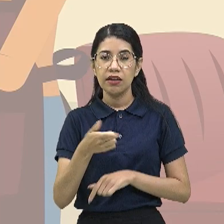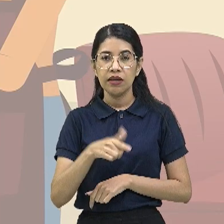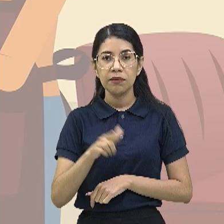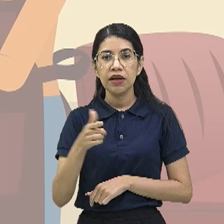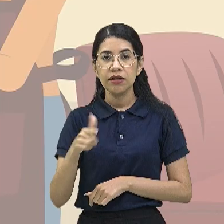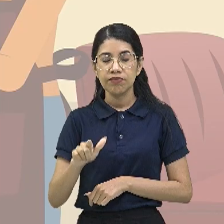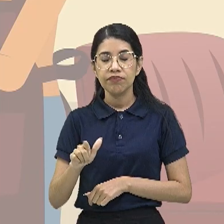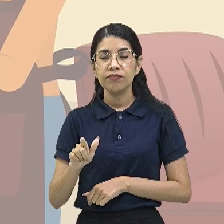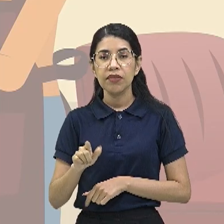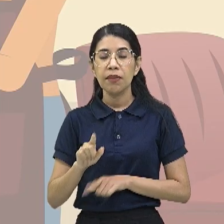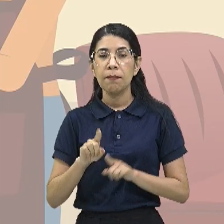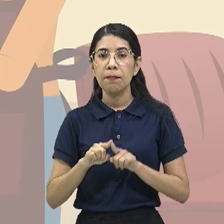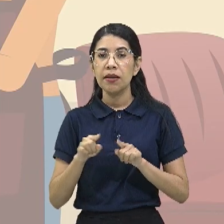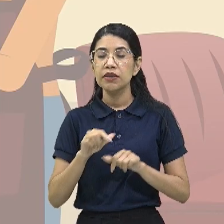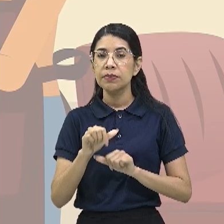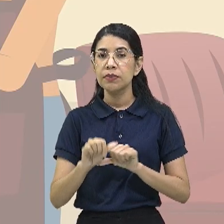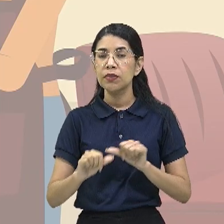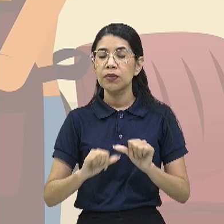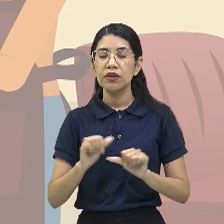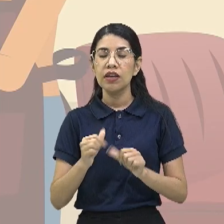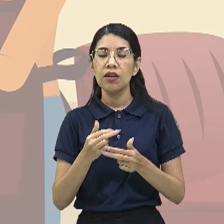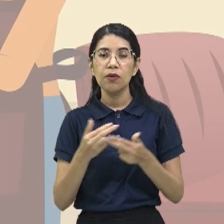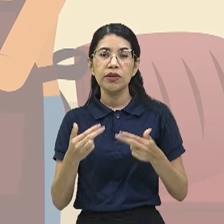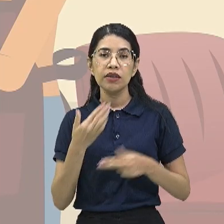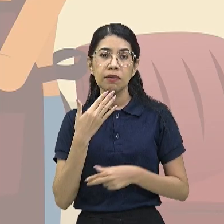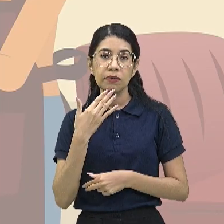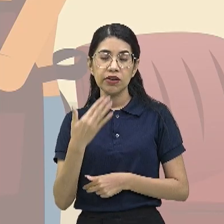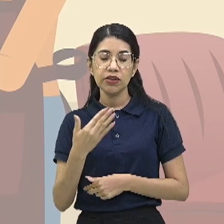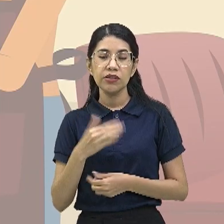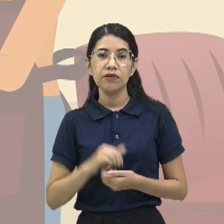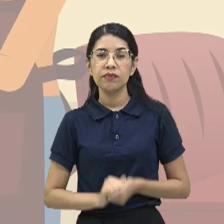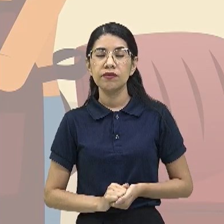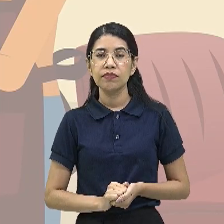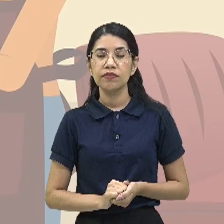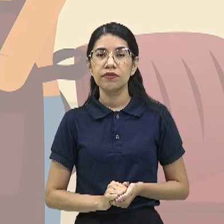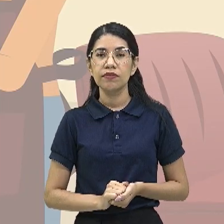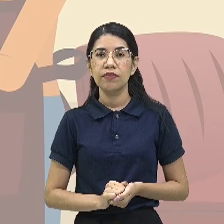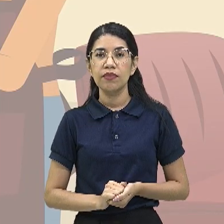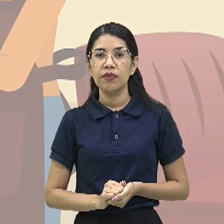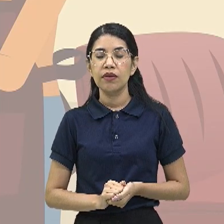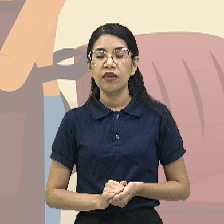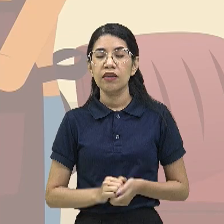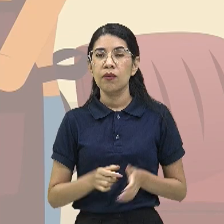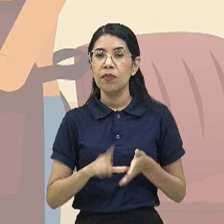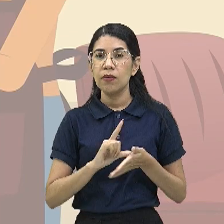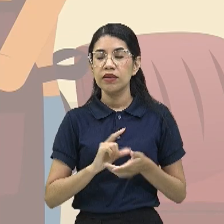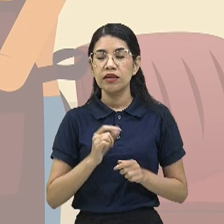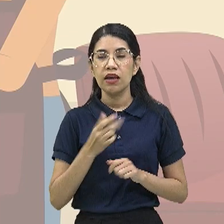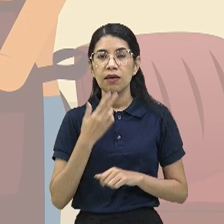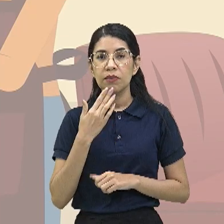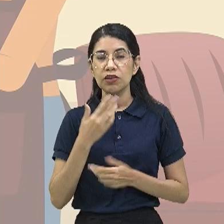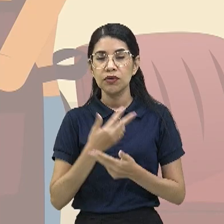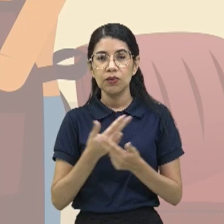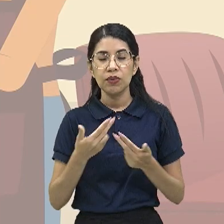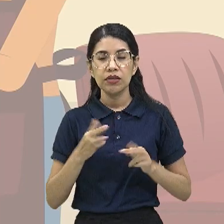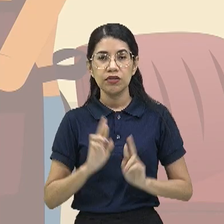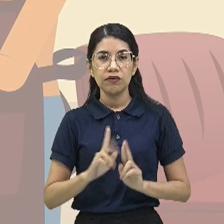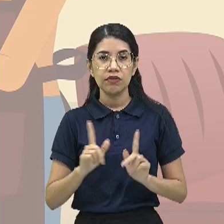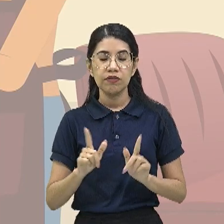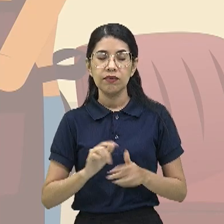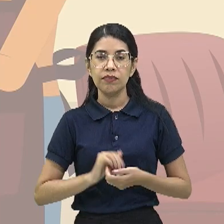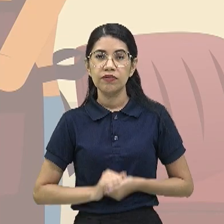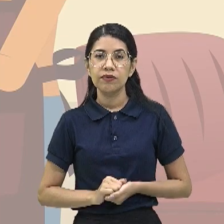muda é somente o alimento que as pessoas pedem, né? Então, can I have some salad? Can I have some sandwich? Can